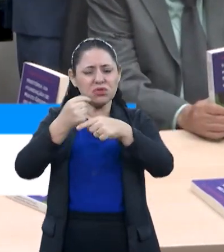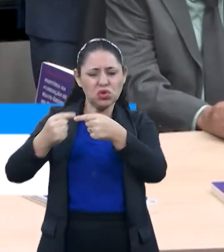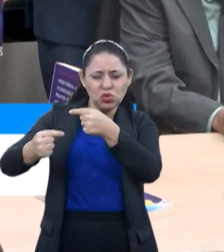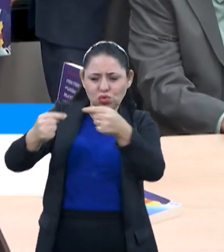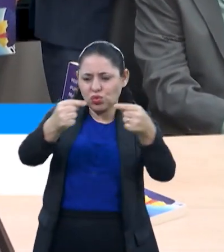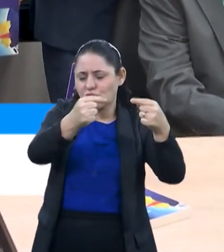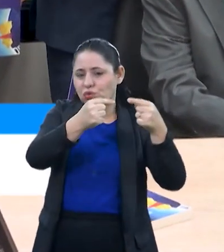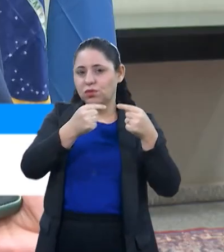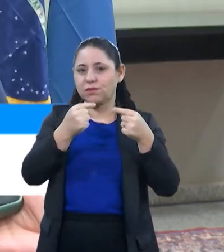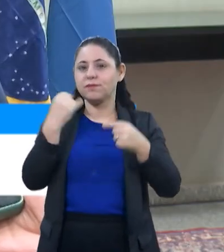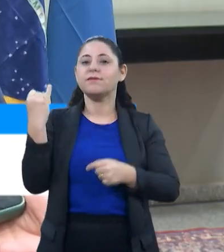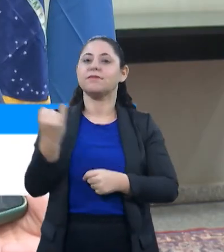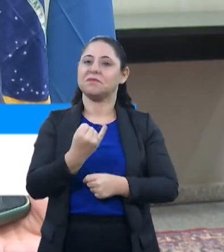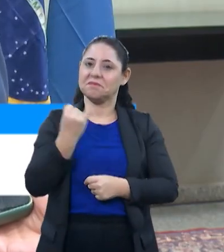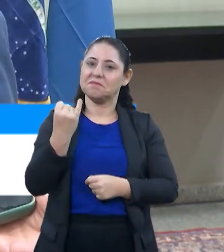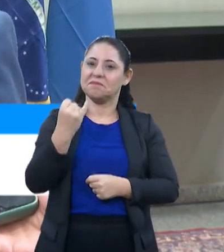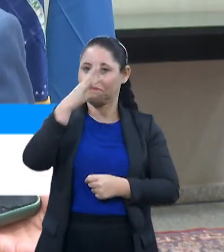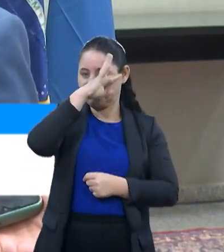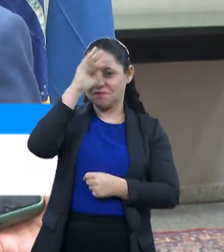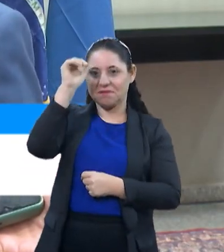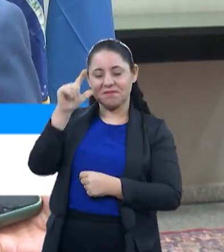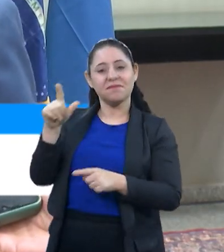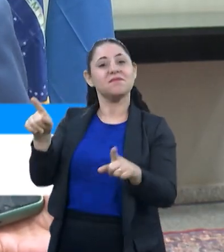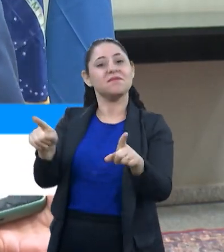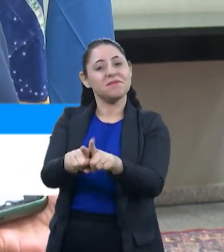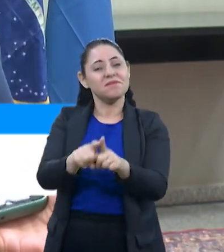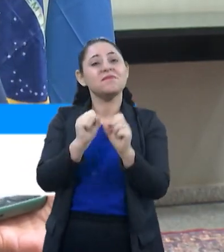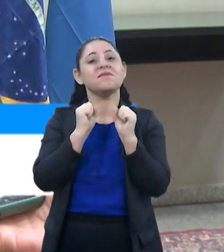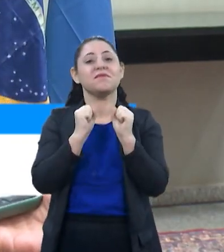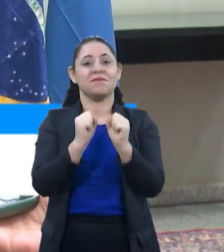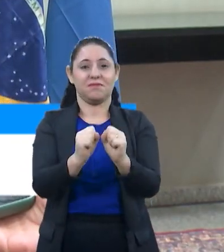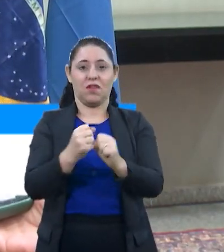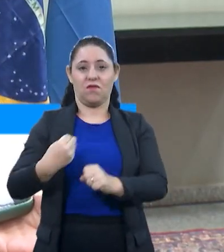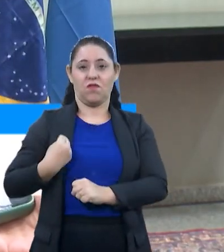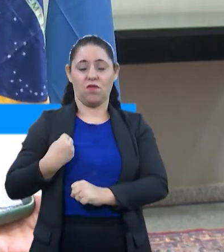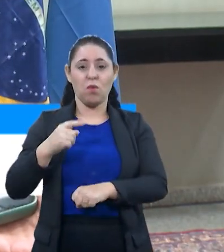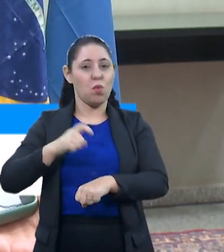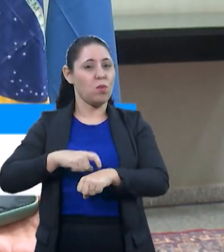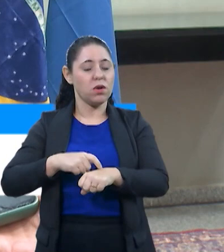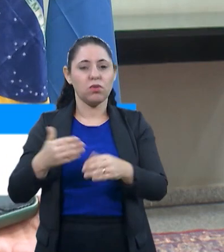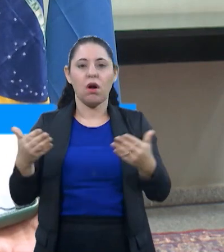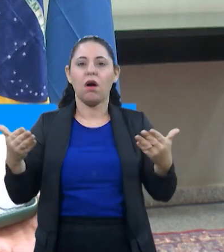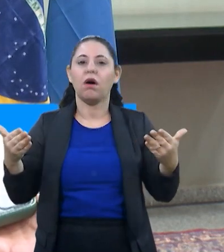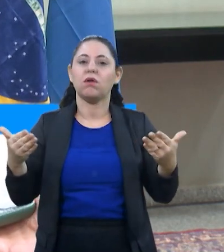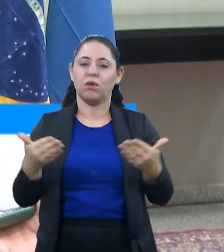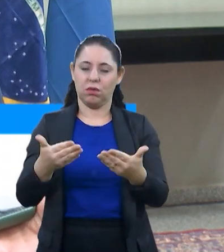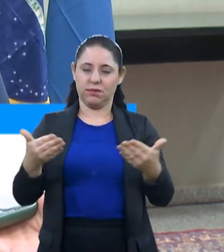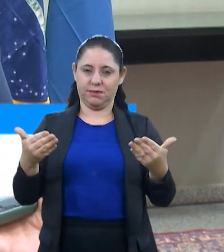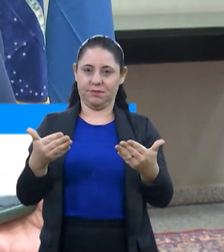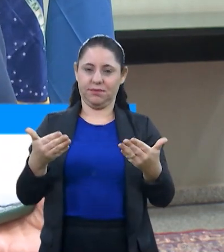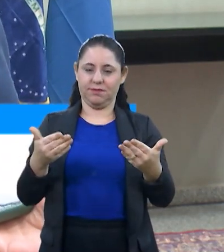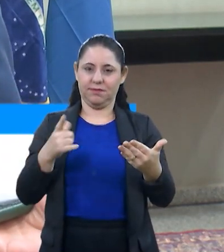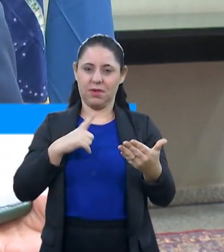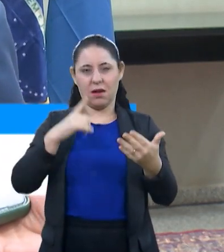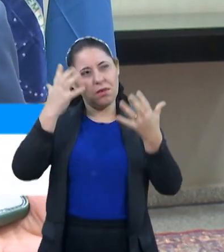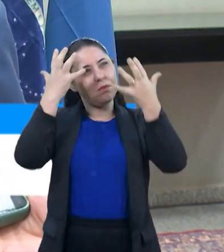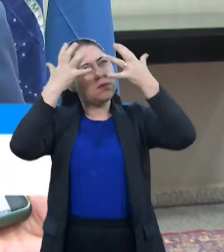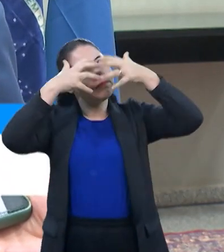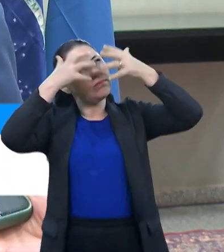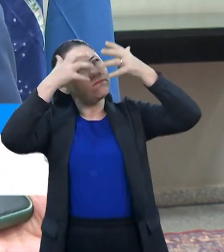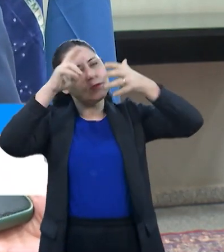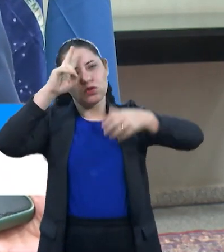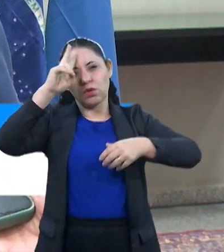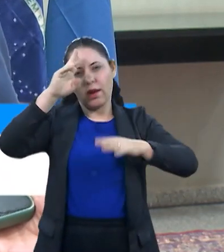sido protagonista nos grandes debates que são importantes para o Mato Grosso do Sul, também poder estar vivenciando